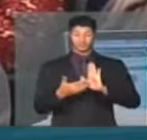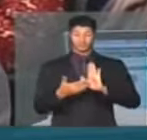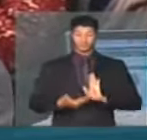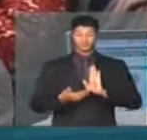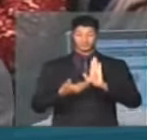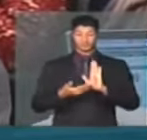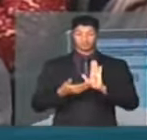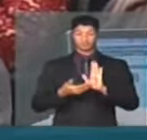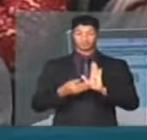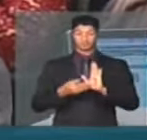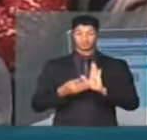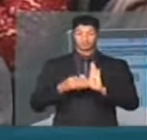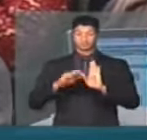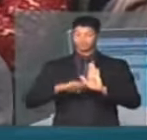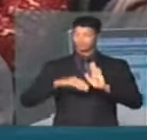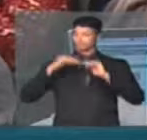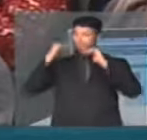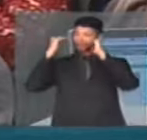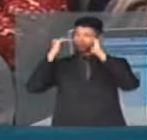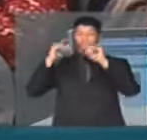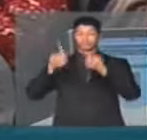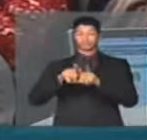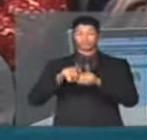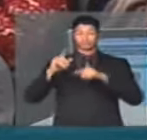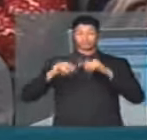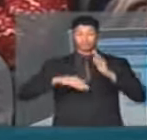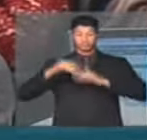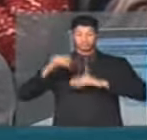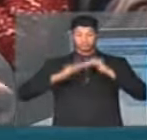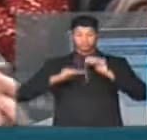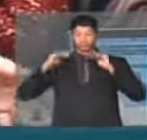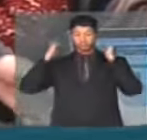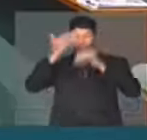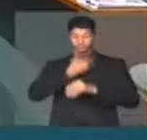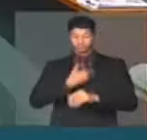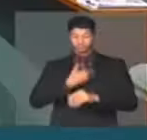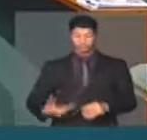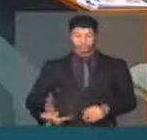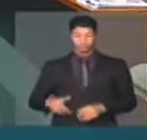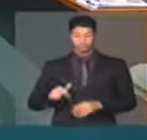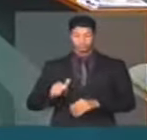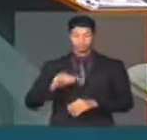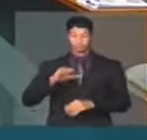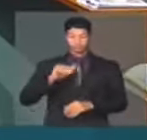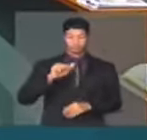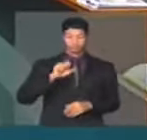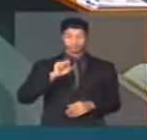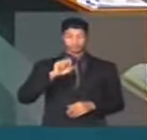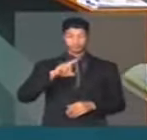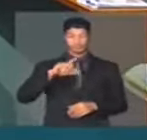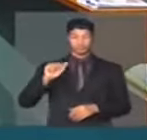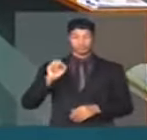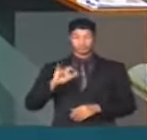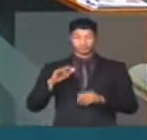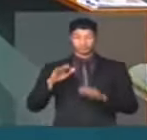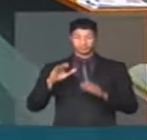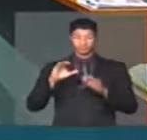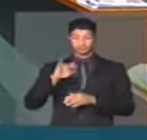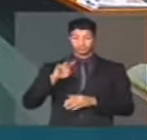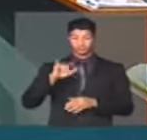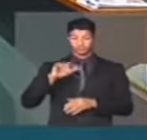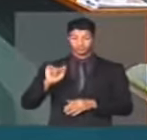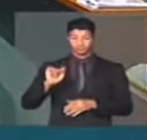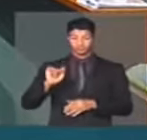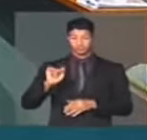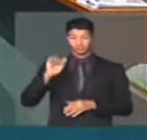que essa causa é uma causa que está acima dos partidos, acima de governo e oposição. Essa é uma causa, presidente,